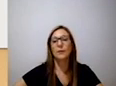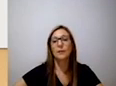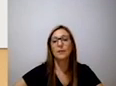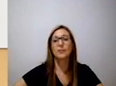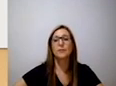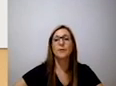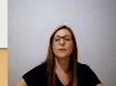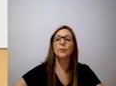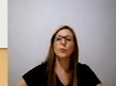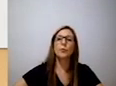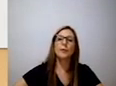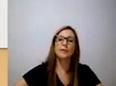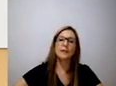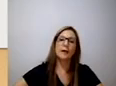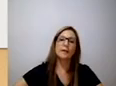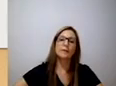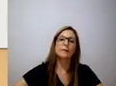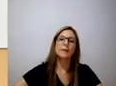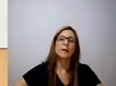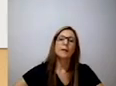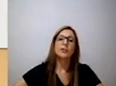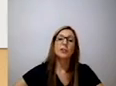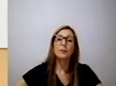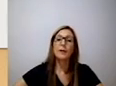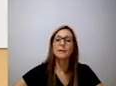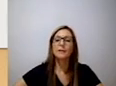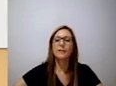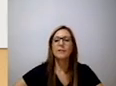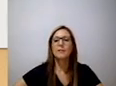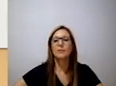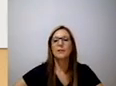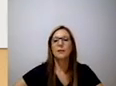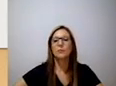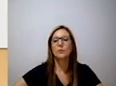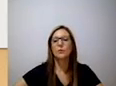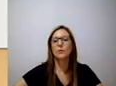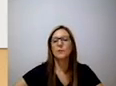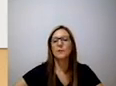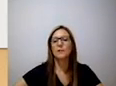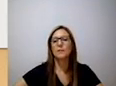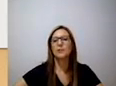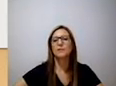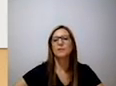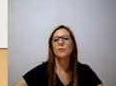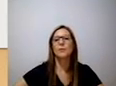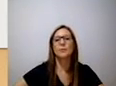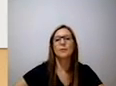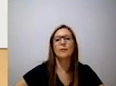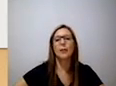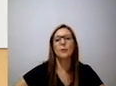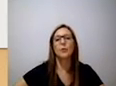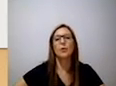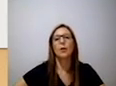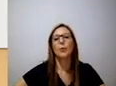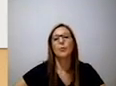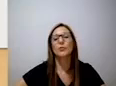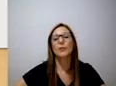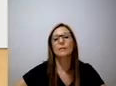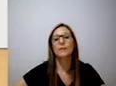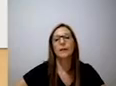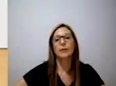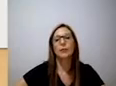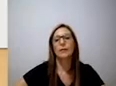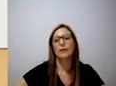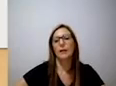forma semelhante, mas é um pouco mais cara. Jamais devem ser usados os dois preservativos ao mesmo tempo,